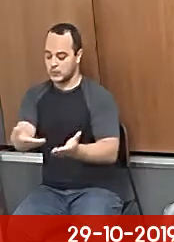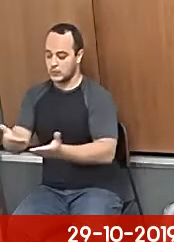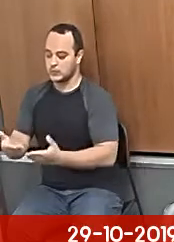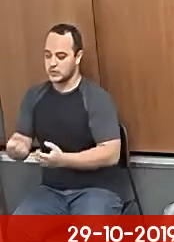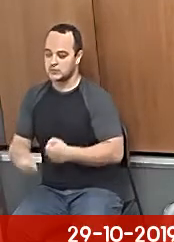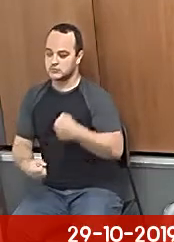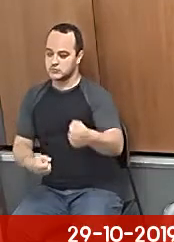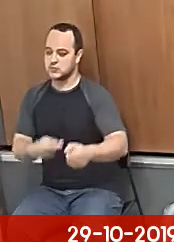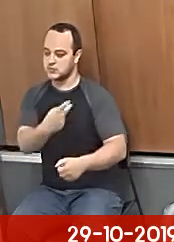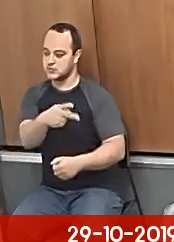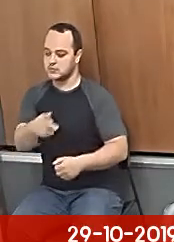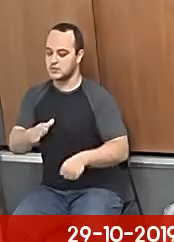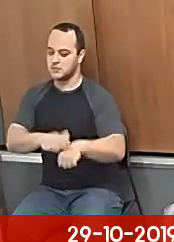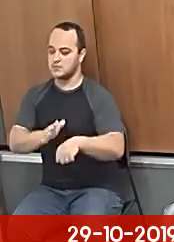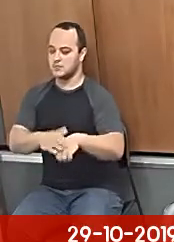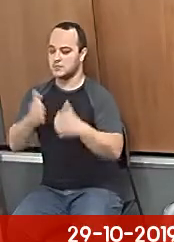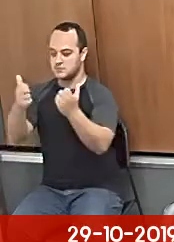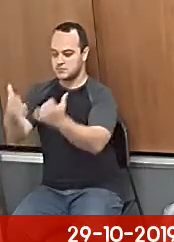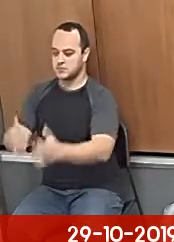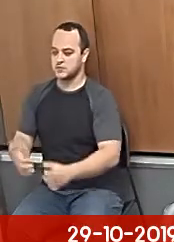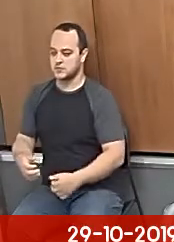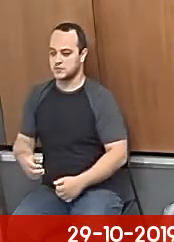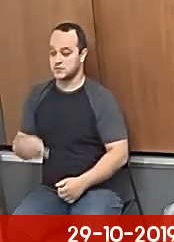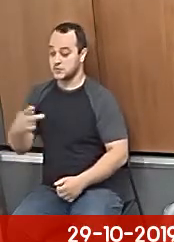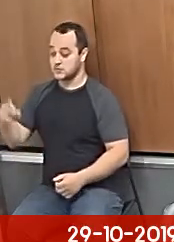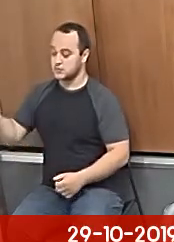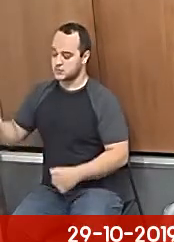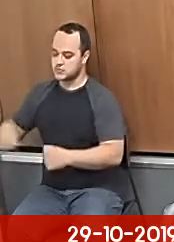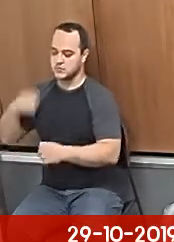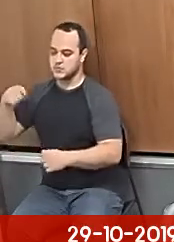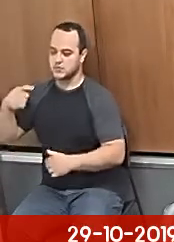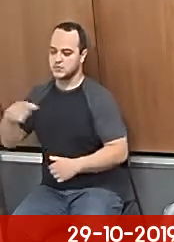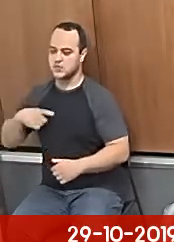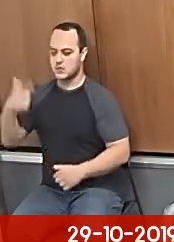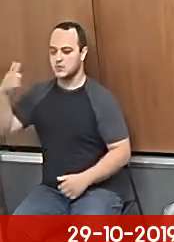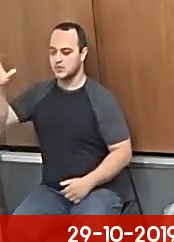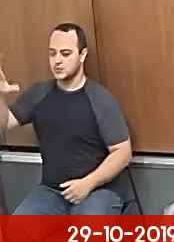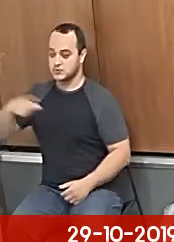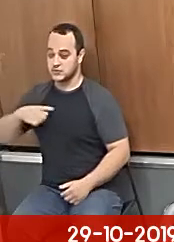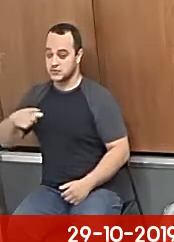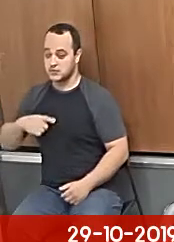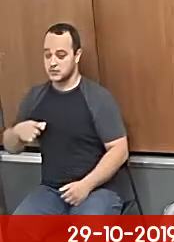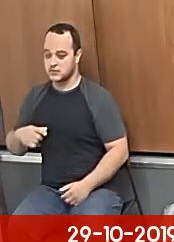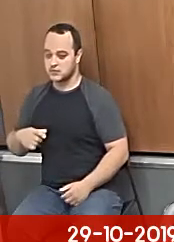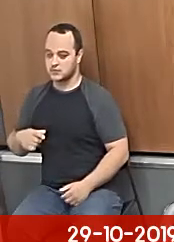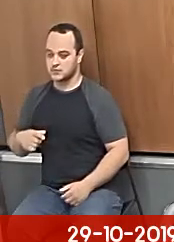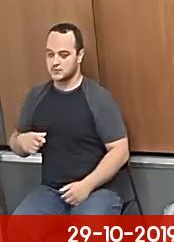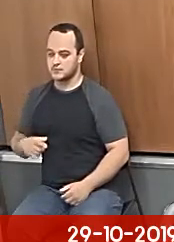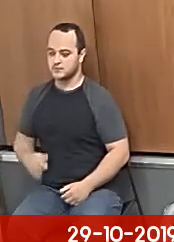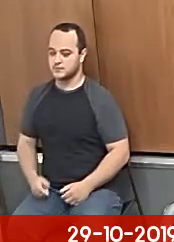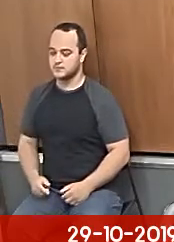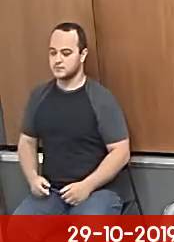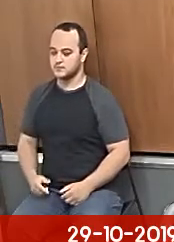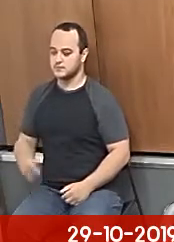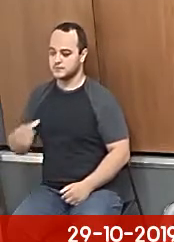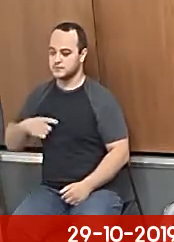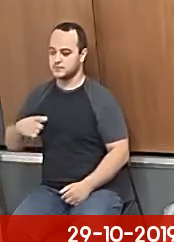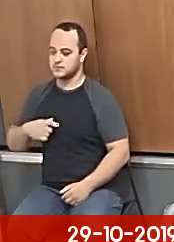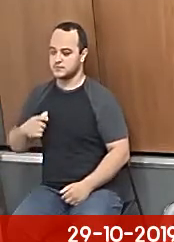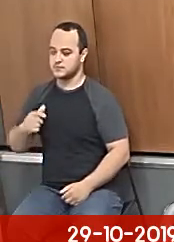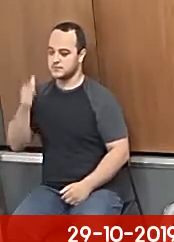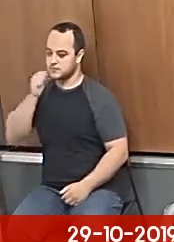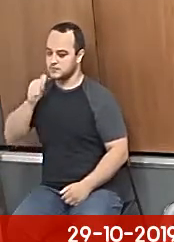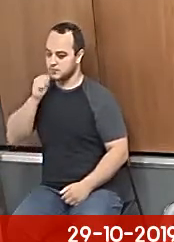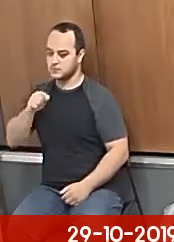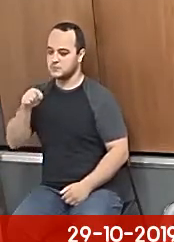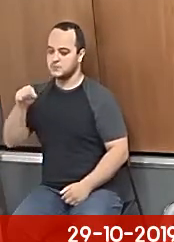mais alguém que é da entidade de vocês? Que vai falar, só você. Eu queria dar uma sugestão. Ok, então,